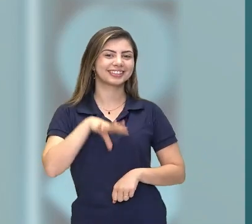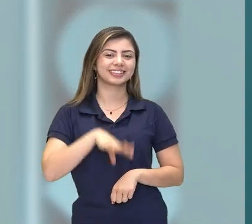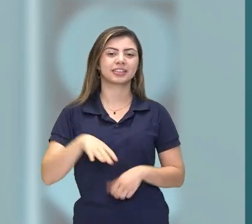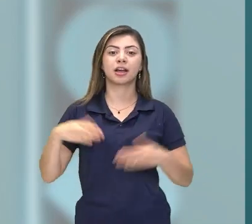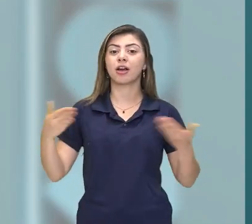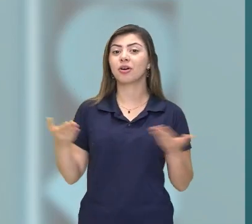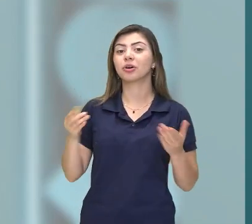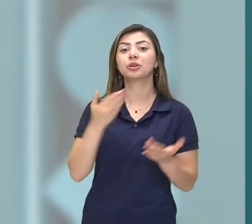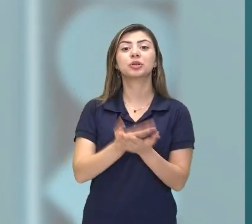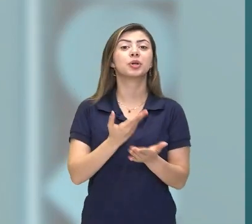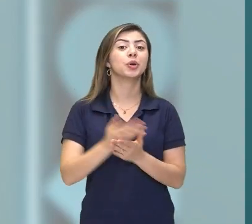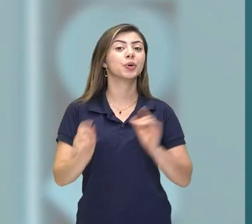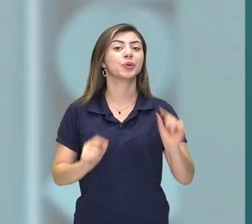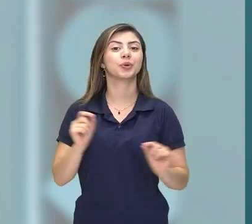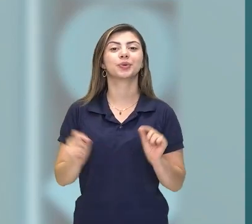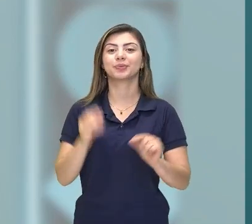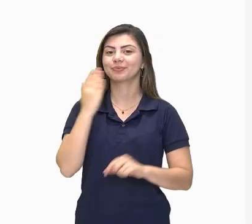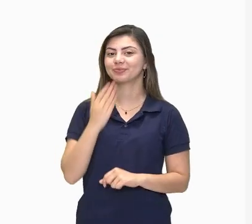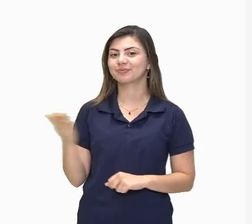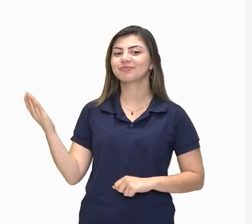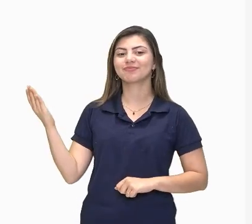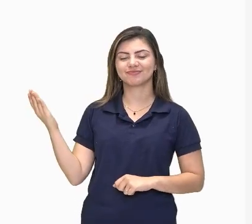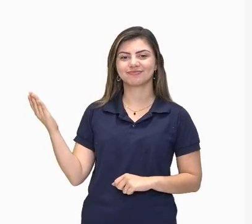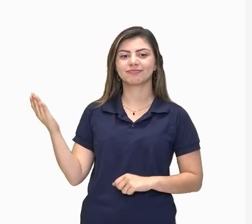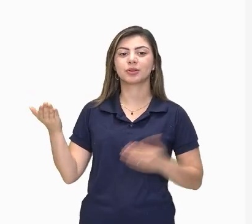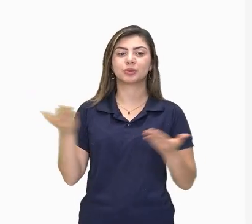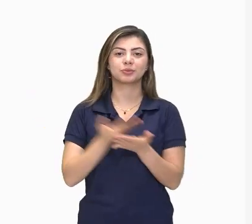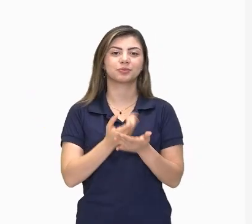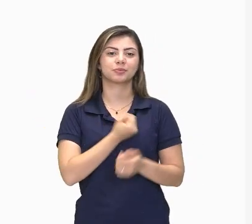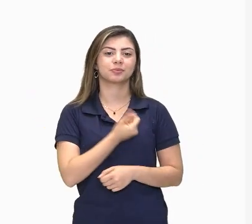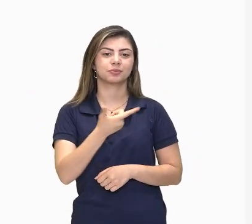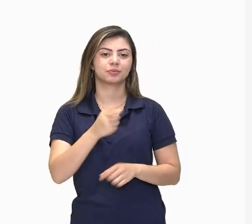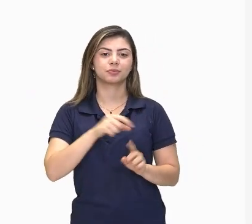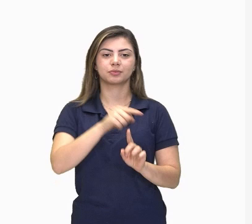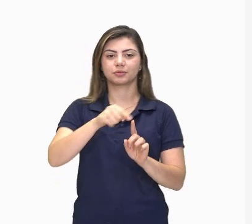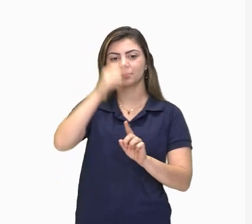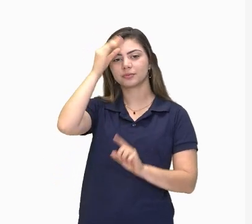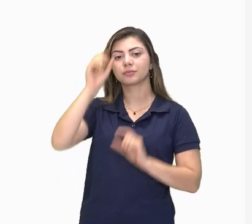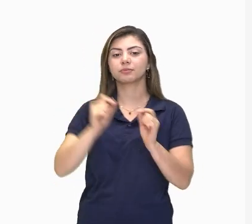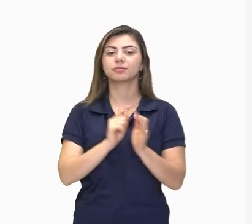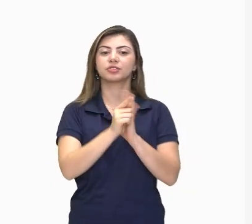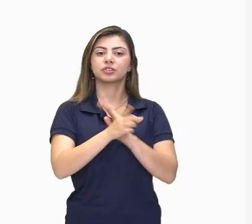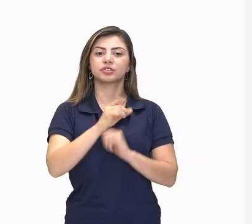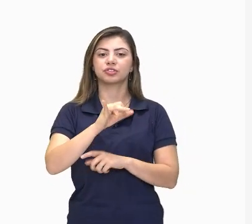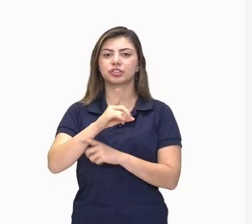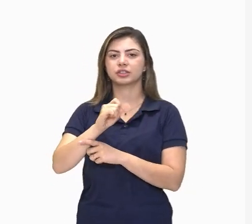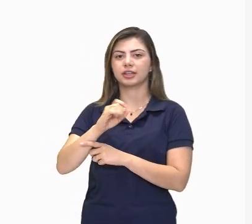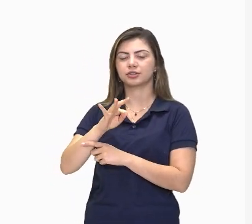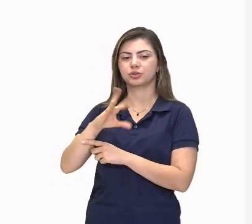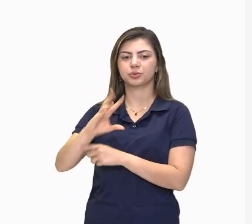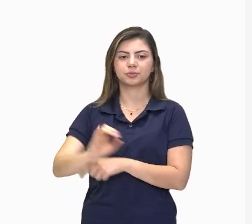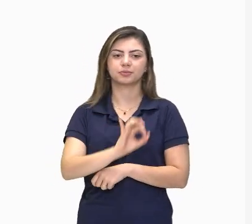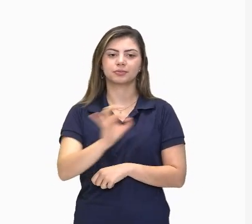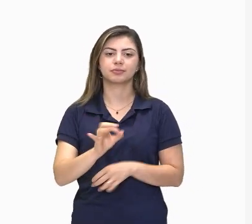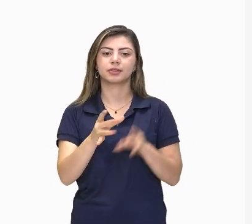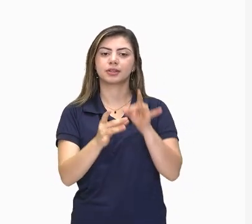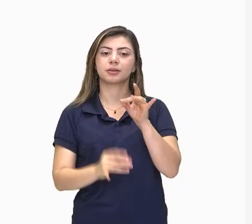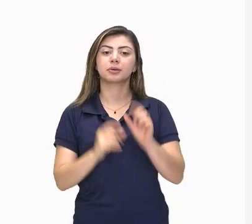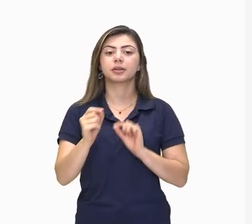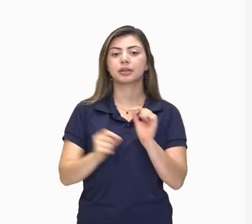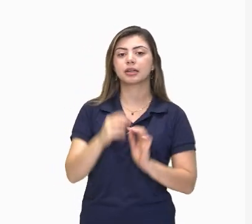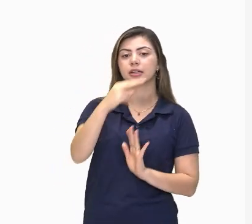e nós vamos observar o que teremos na nossa aula de hoje. Aula 20, com um objeto de conhecimento, um gênero didático com